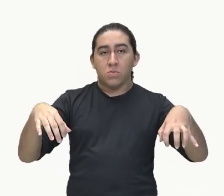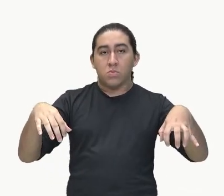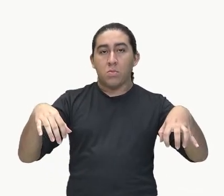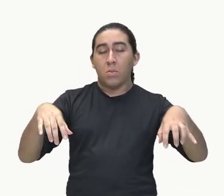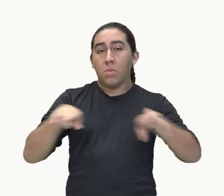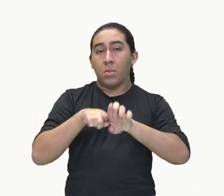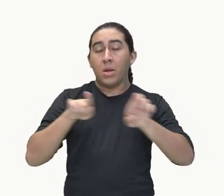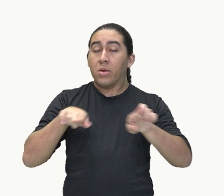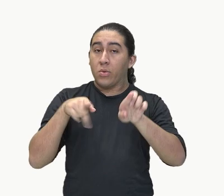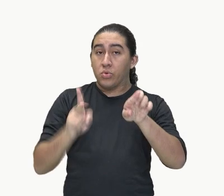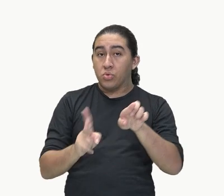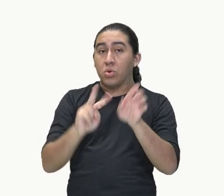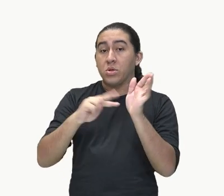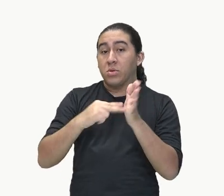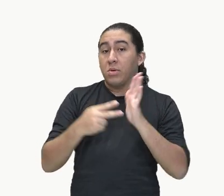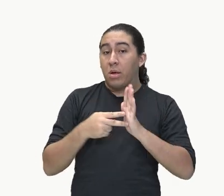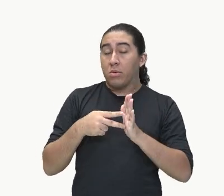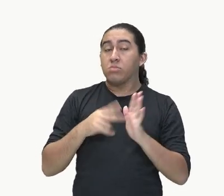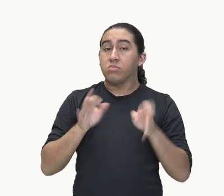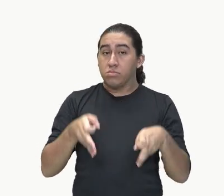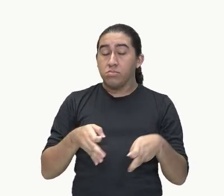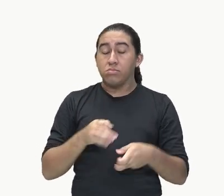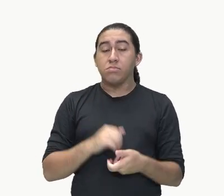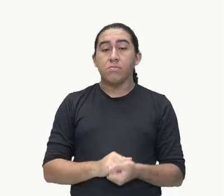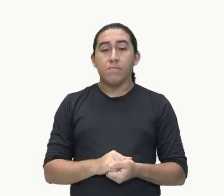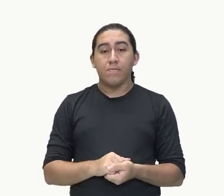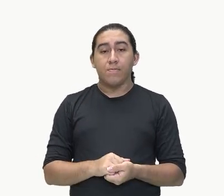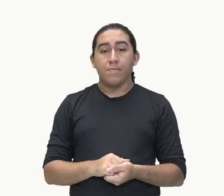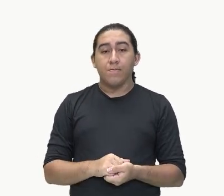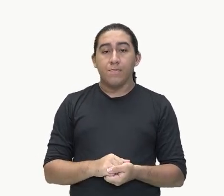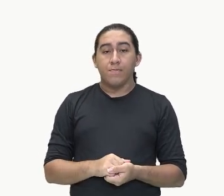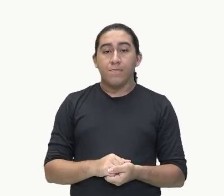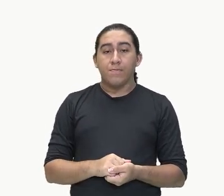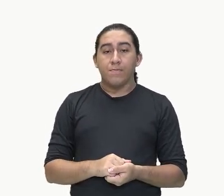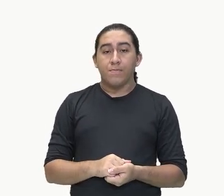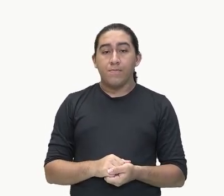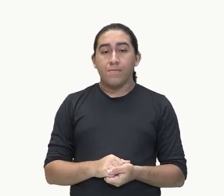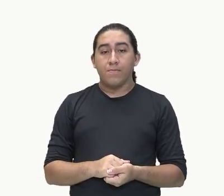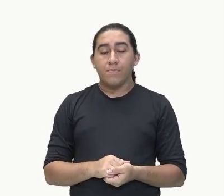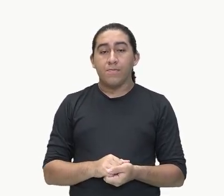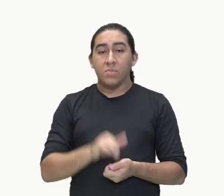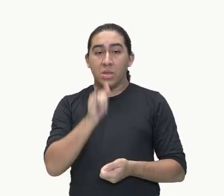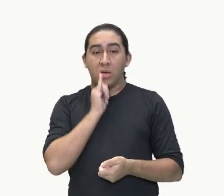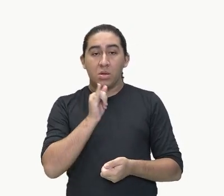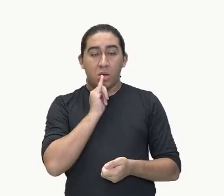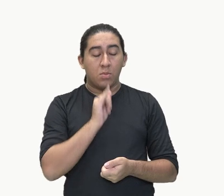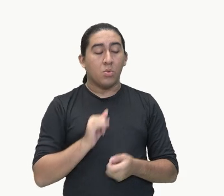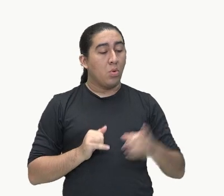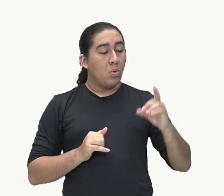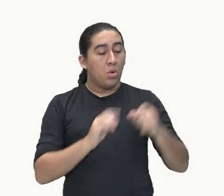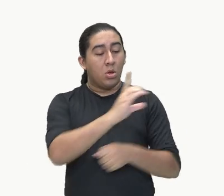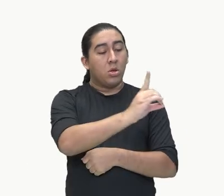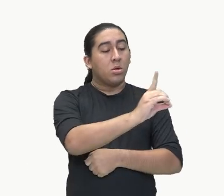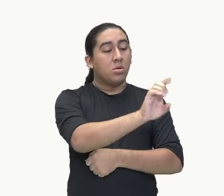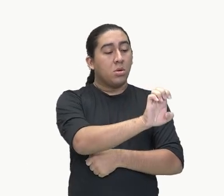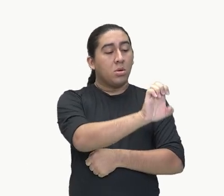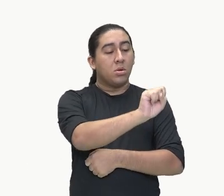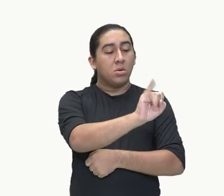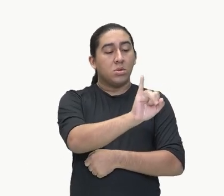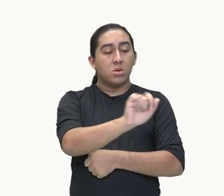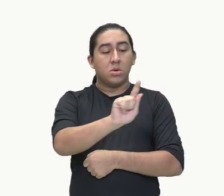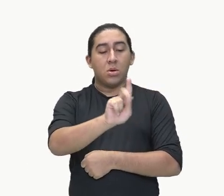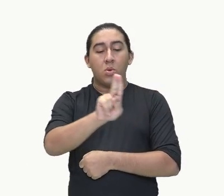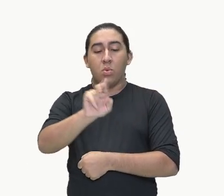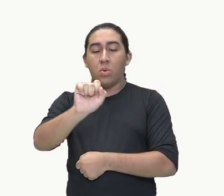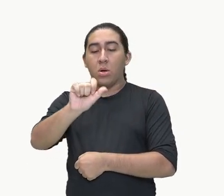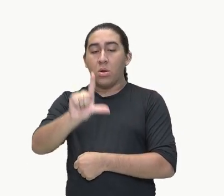ela vai existir. Olha, desigual, eu poderia tirar dade, né? O sufixo dade, o sufixo